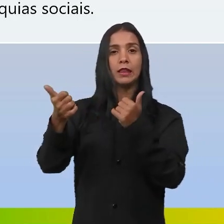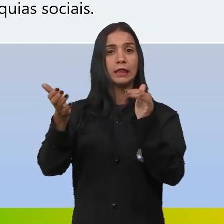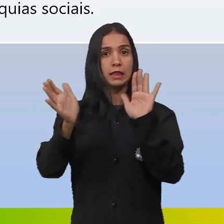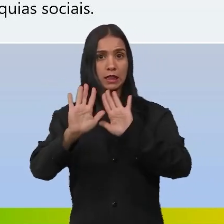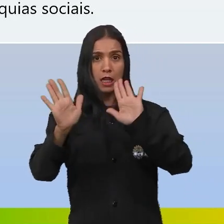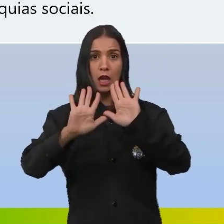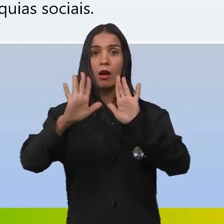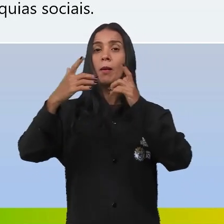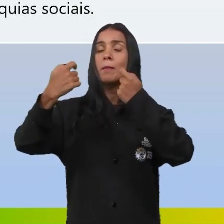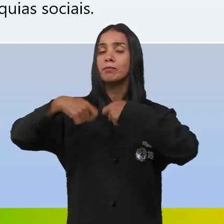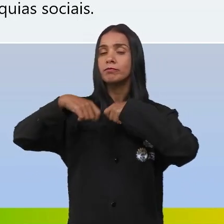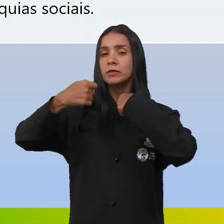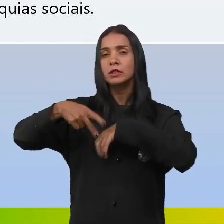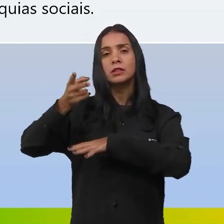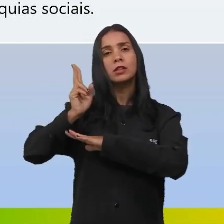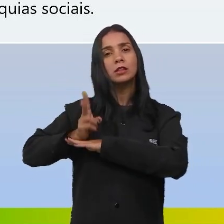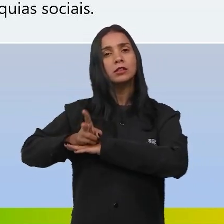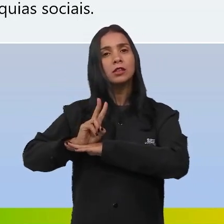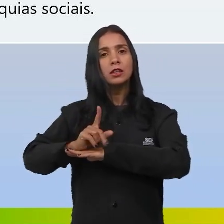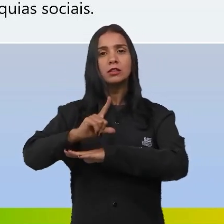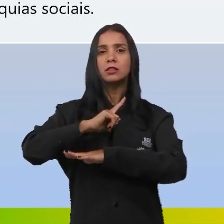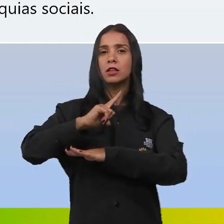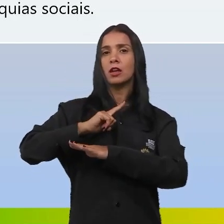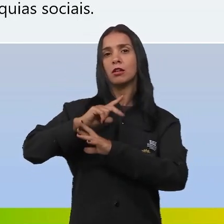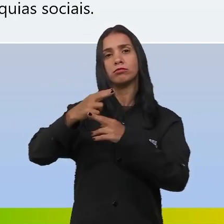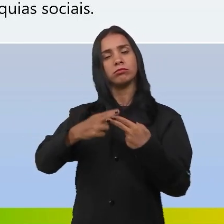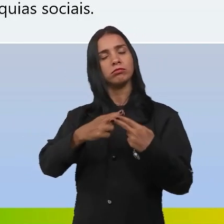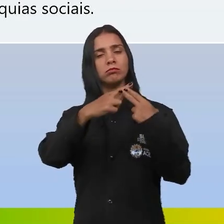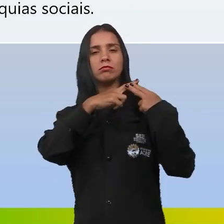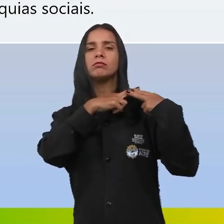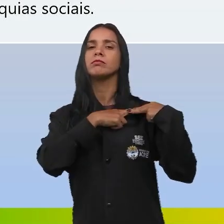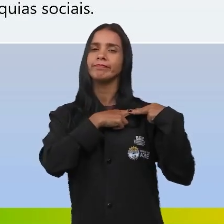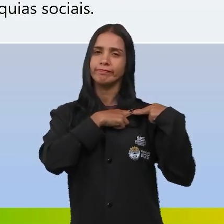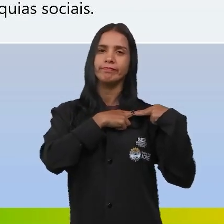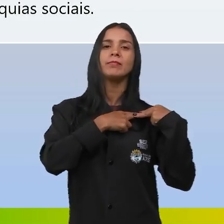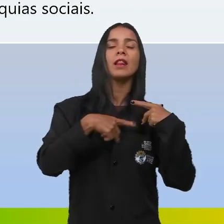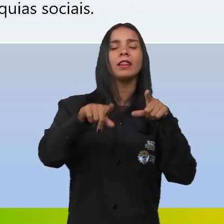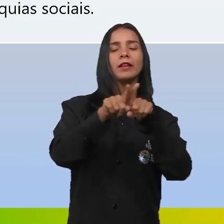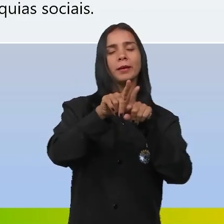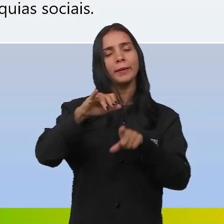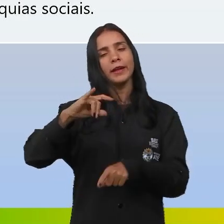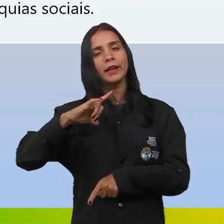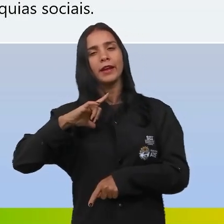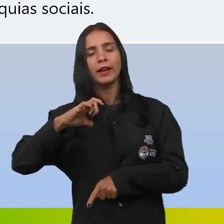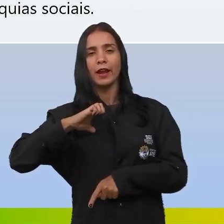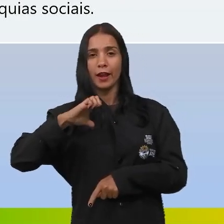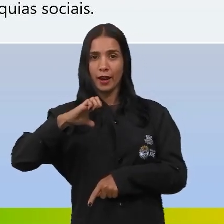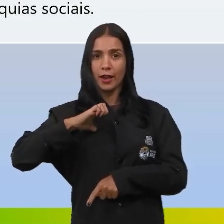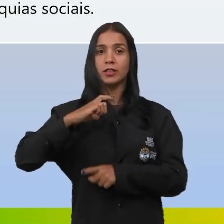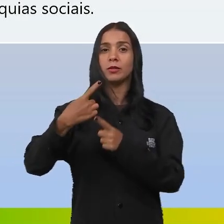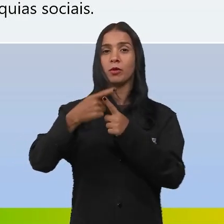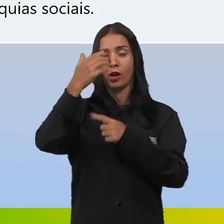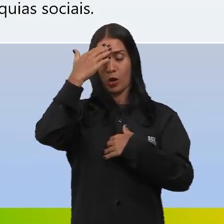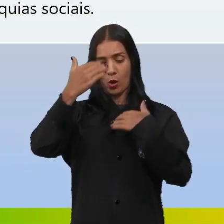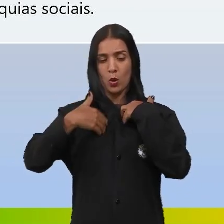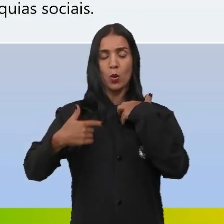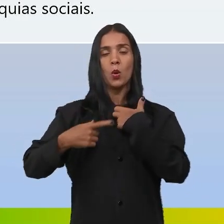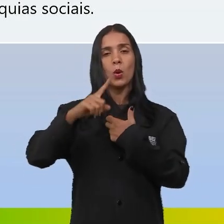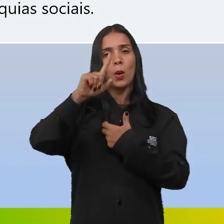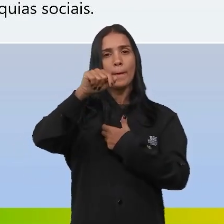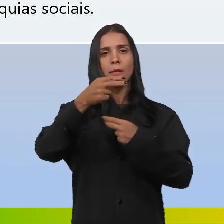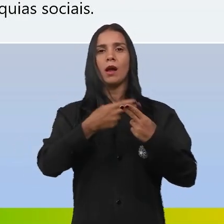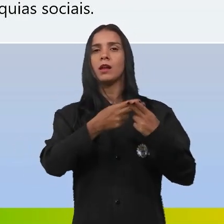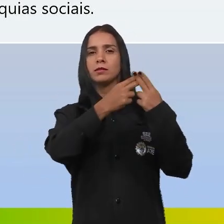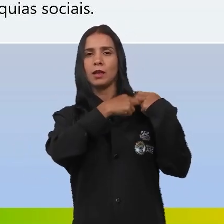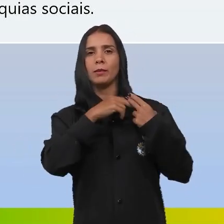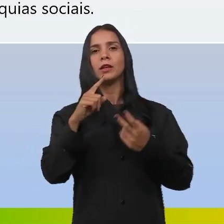preciso sempre ter responsabilidade e ética com o nosso corpo. Então, o nosso corpo